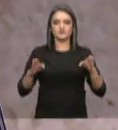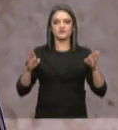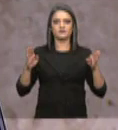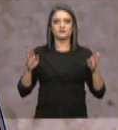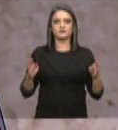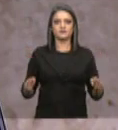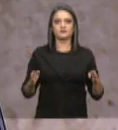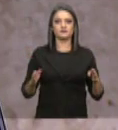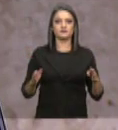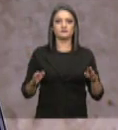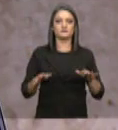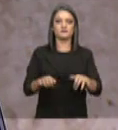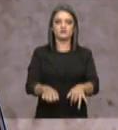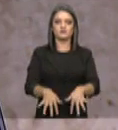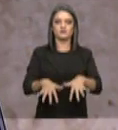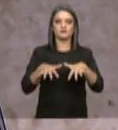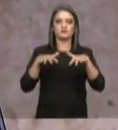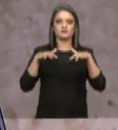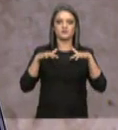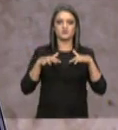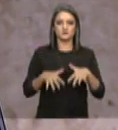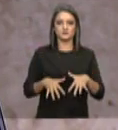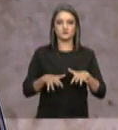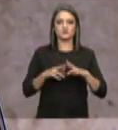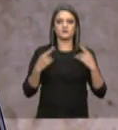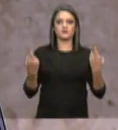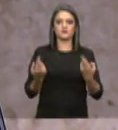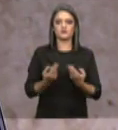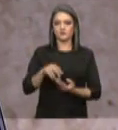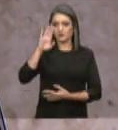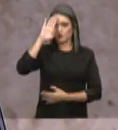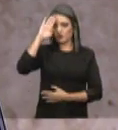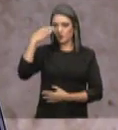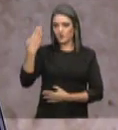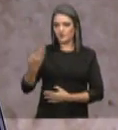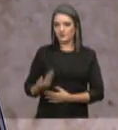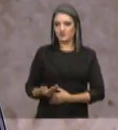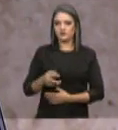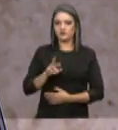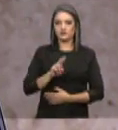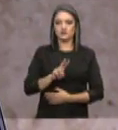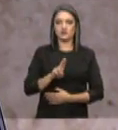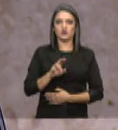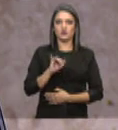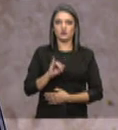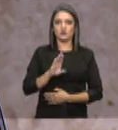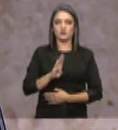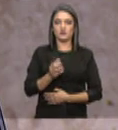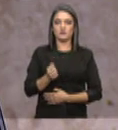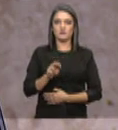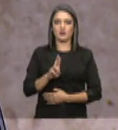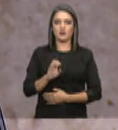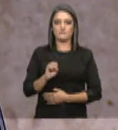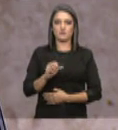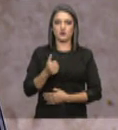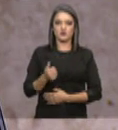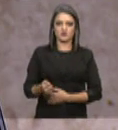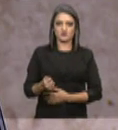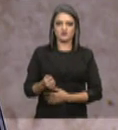essa sessão presidente do STF no Centenário